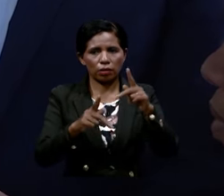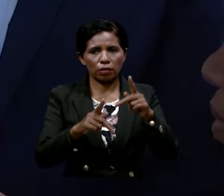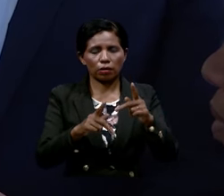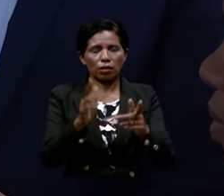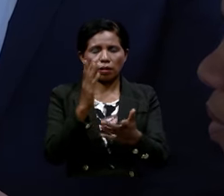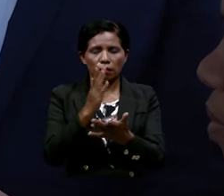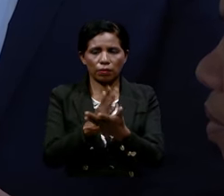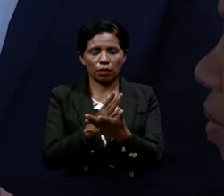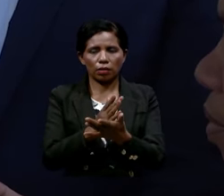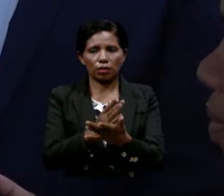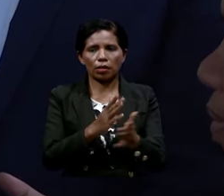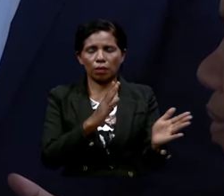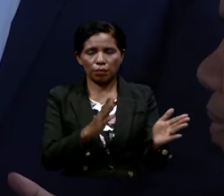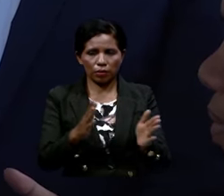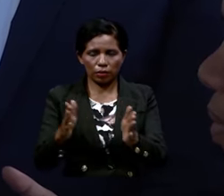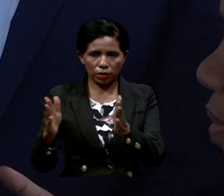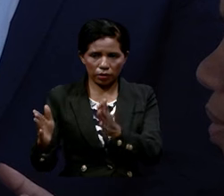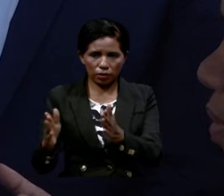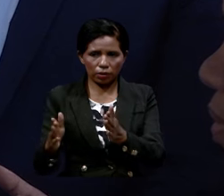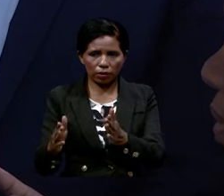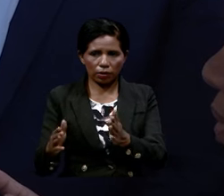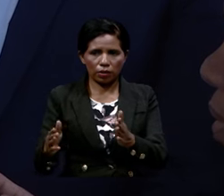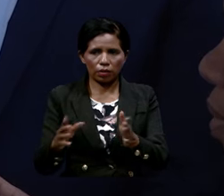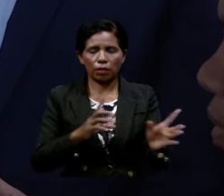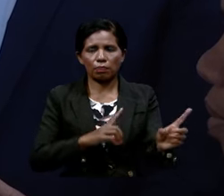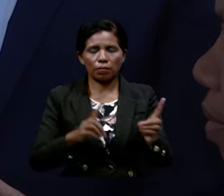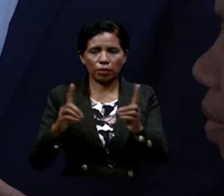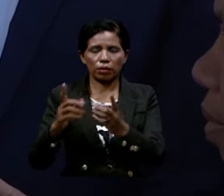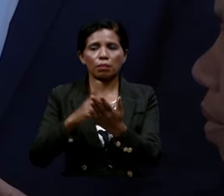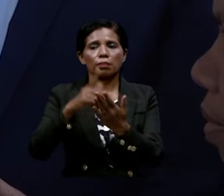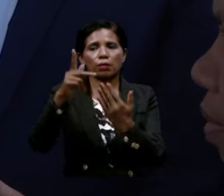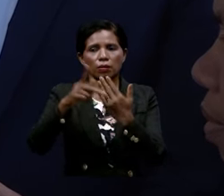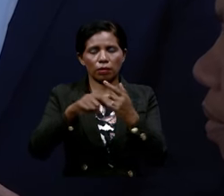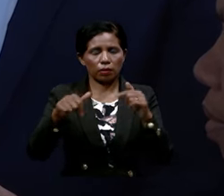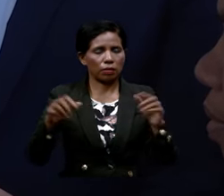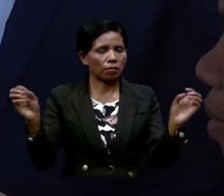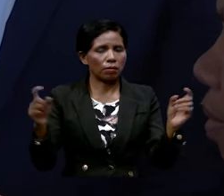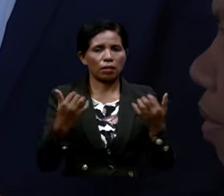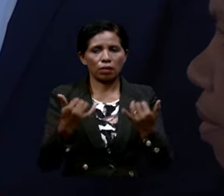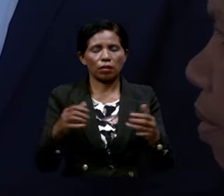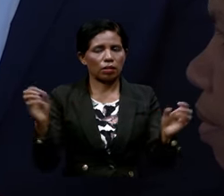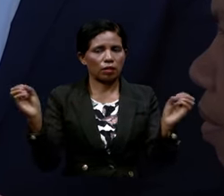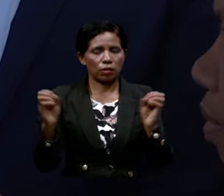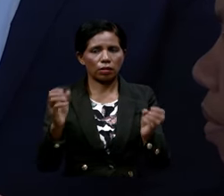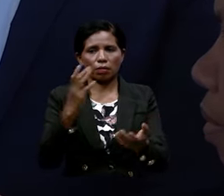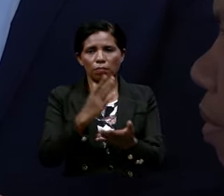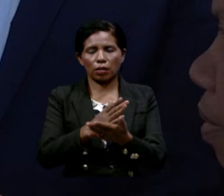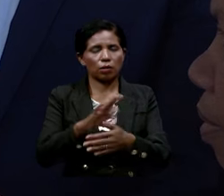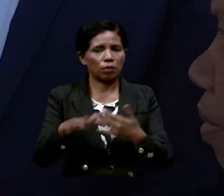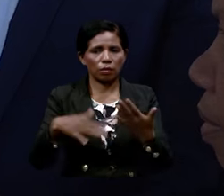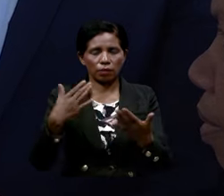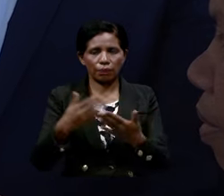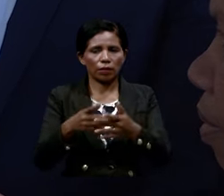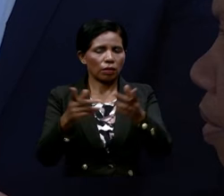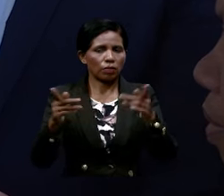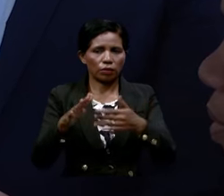impedimento ituan e processo de implementação programa. Né. Mas bem, lá os katak, parado total e a